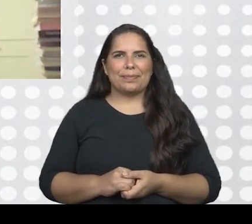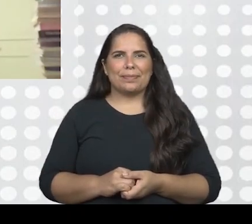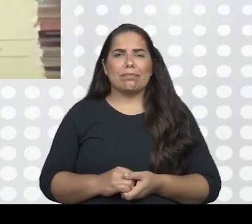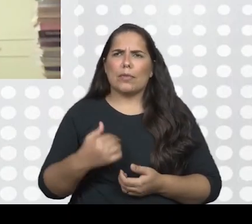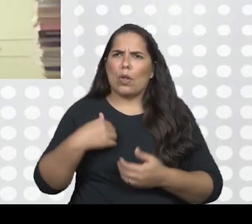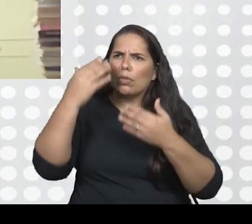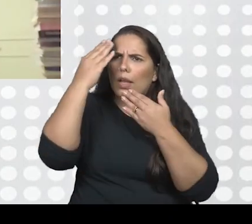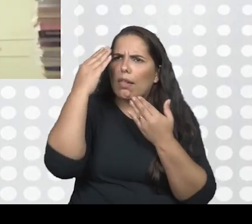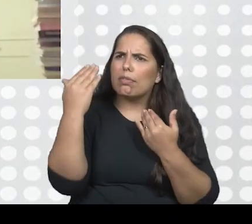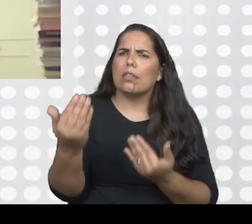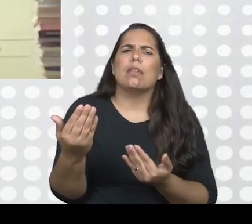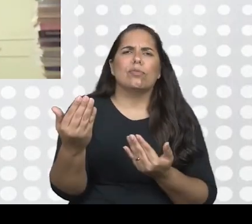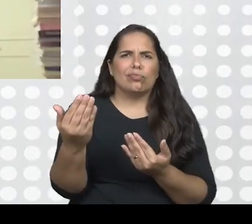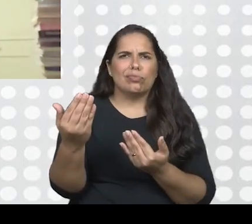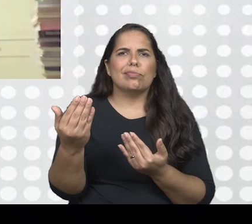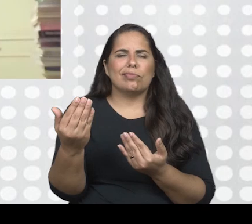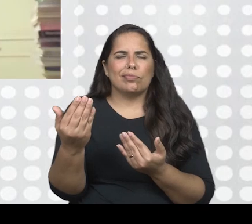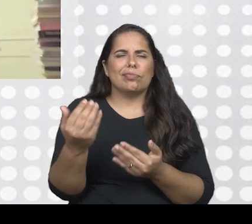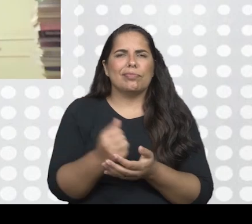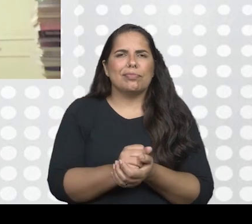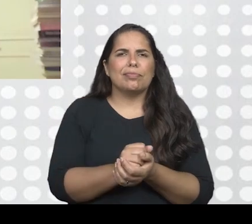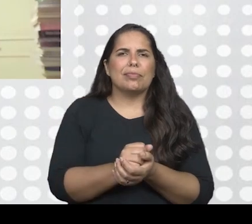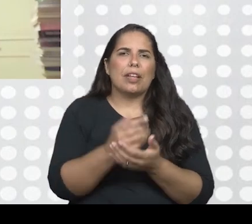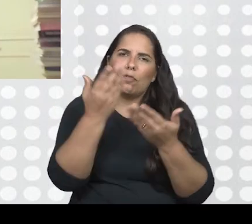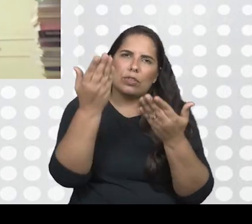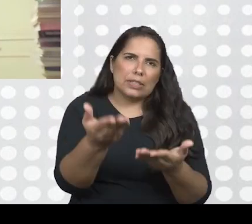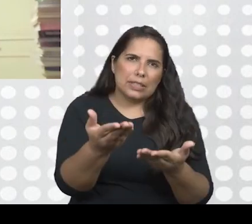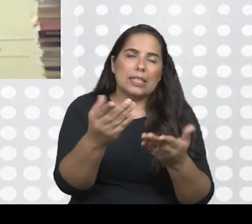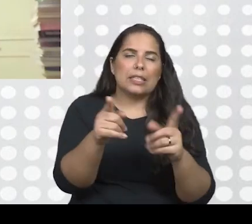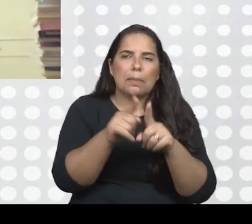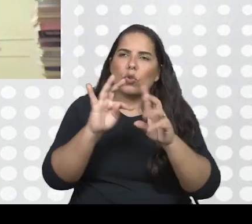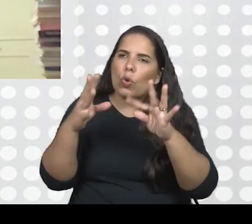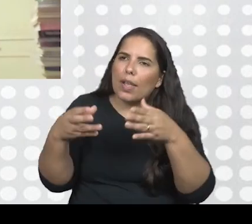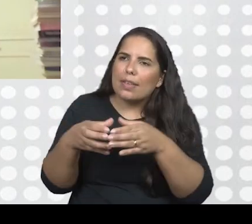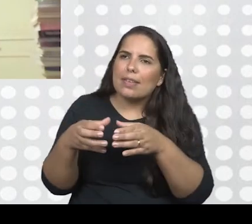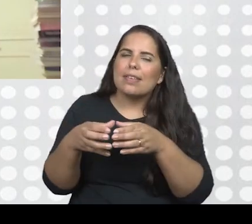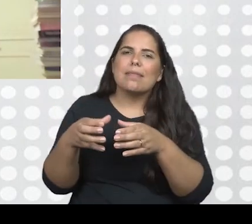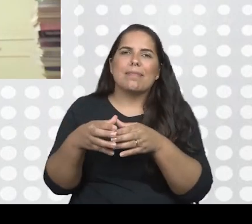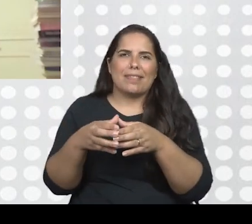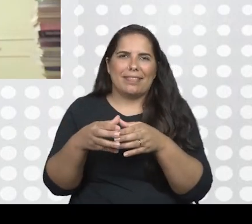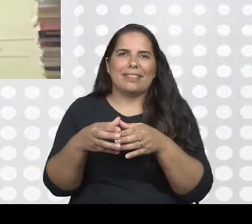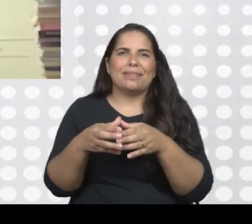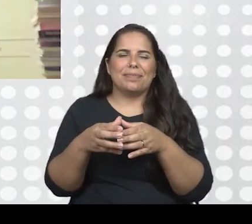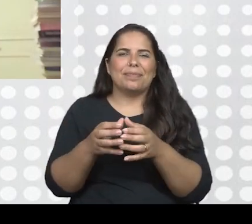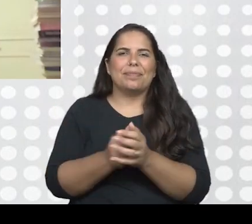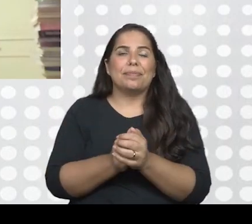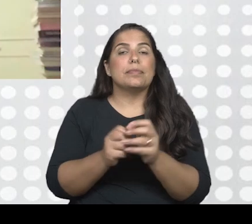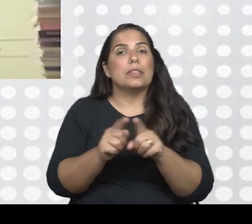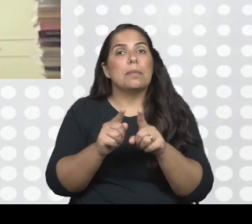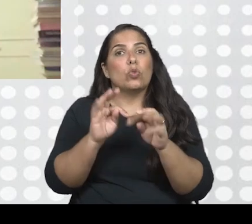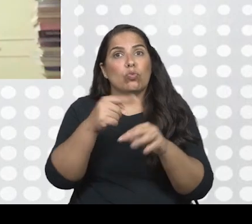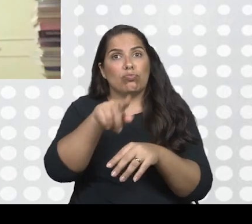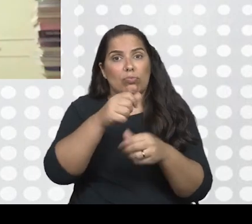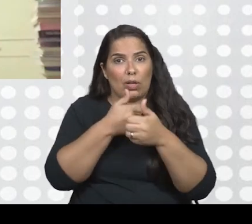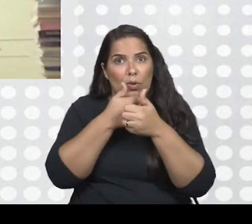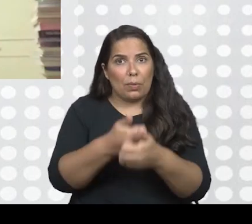Eu que agradeço, não só a você, mas a toda a equipe, e também todos que